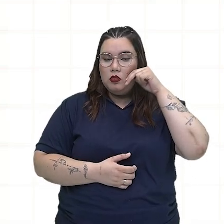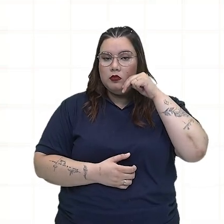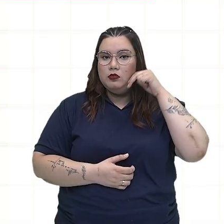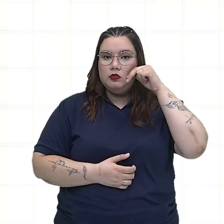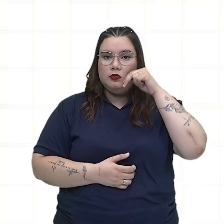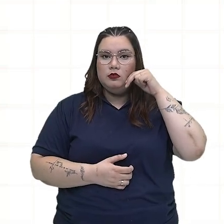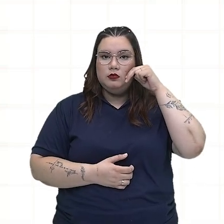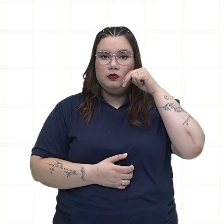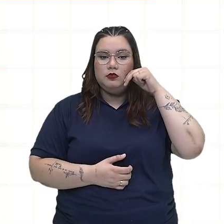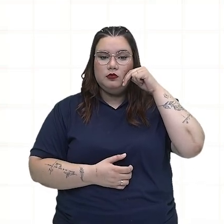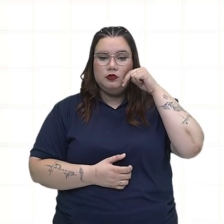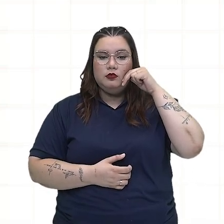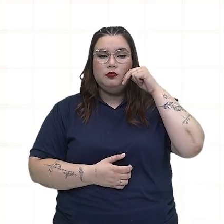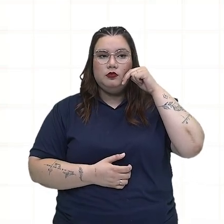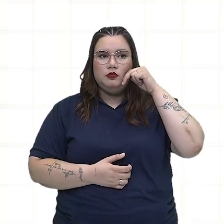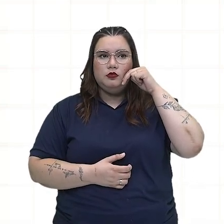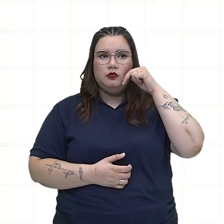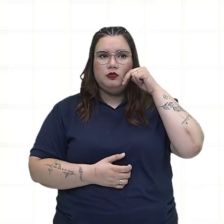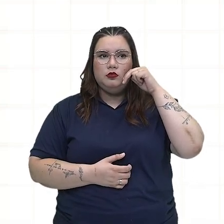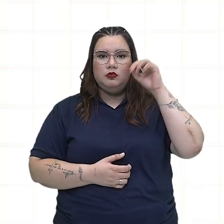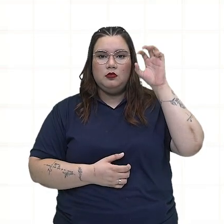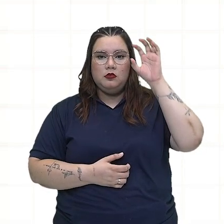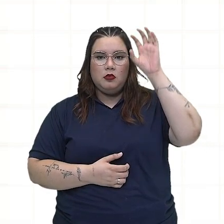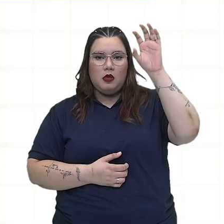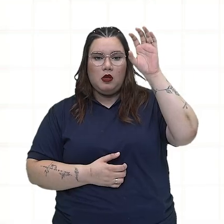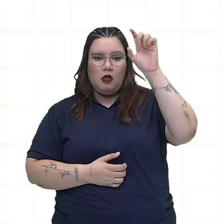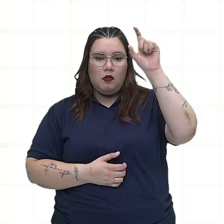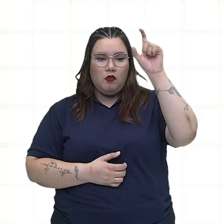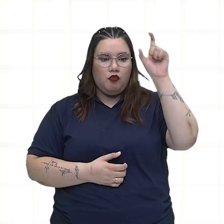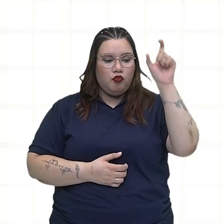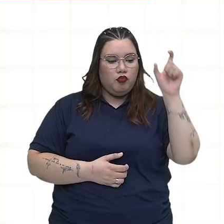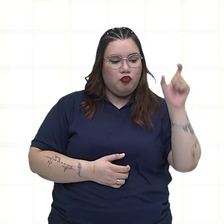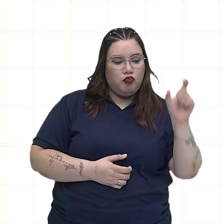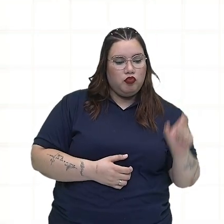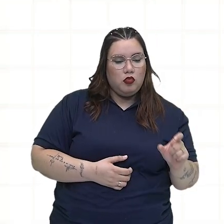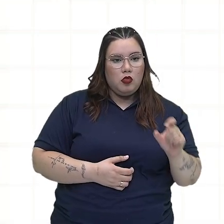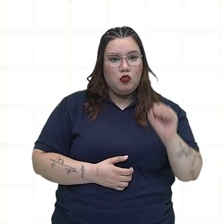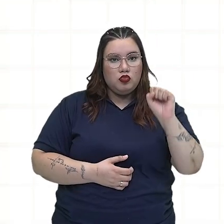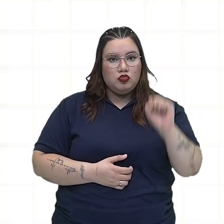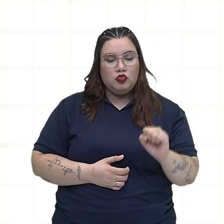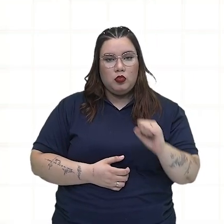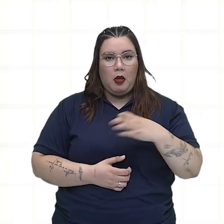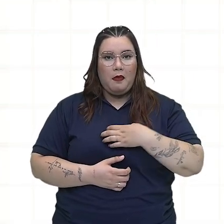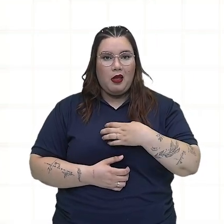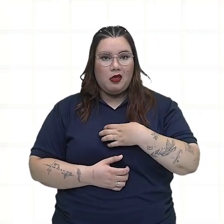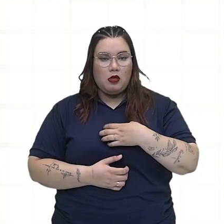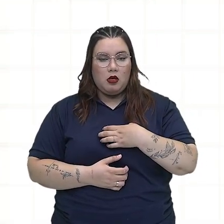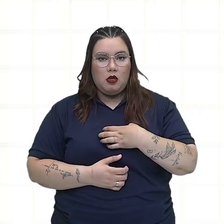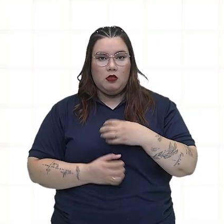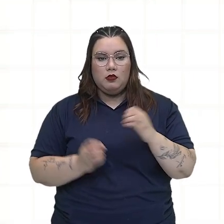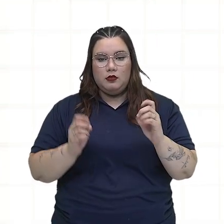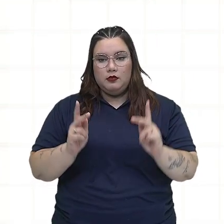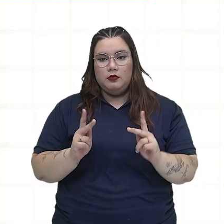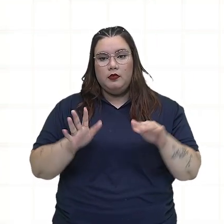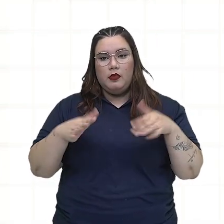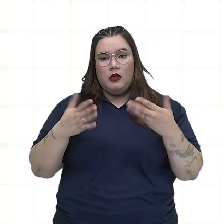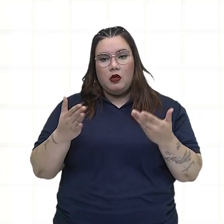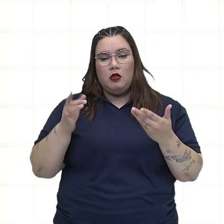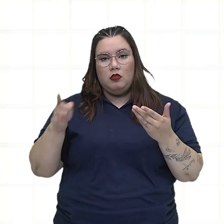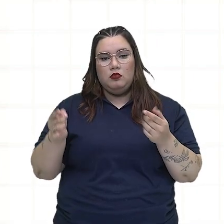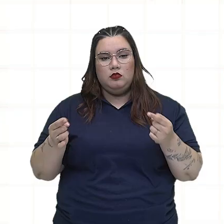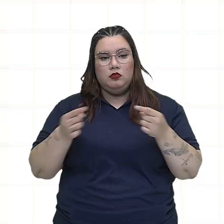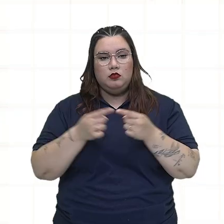litorânea desde o estado do Rio Grande do Norte até o sul da Bahia. Então,